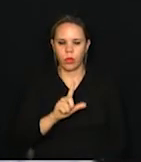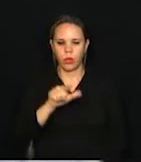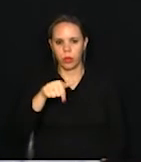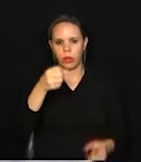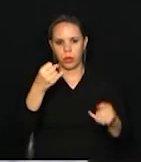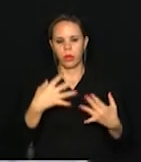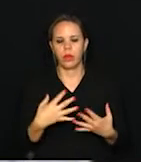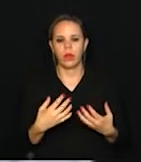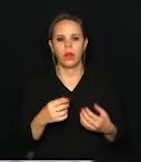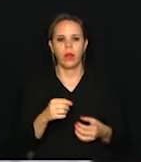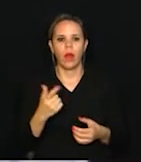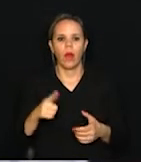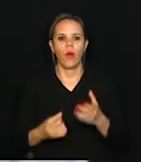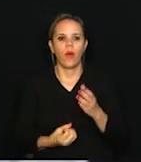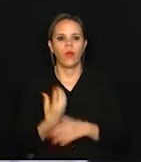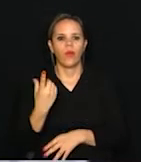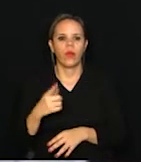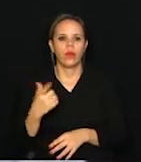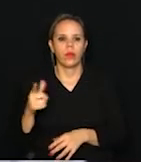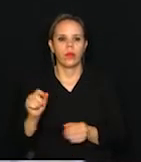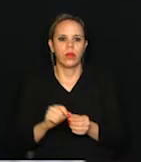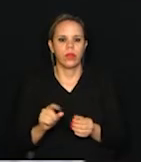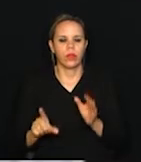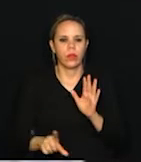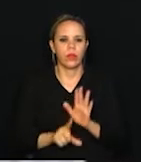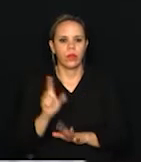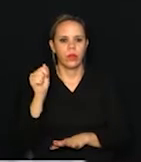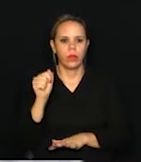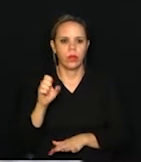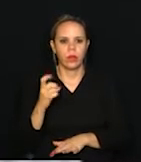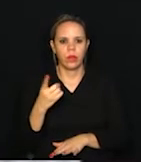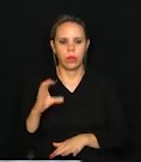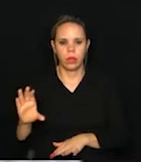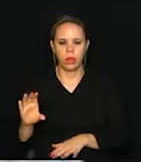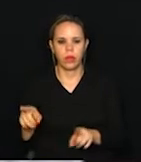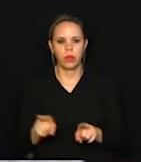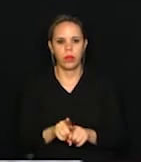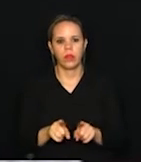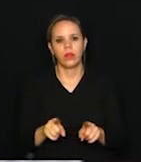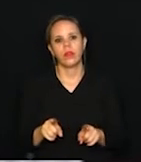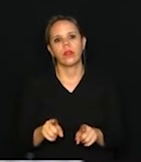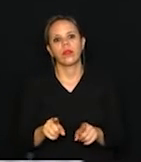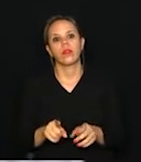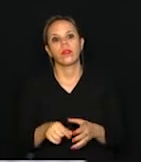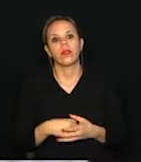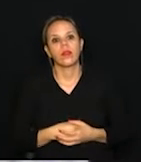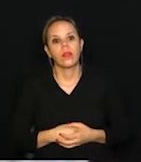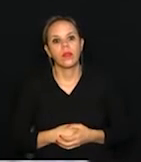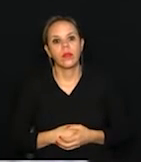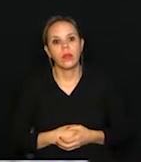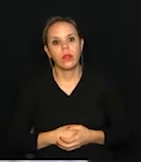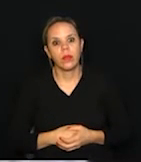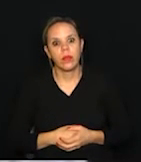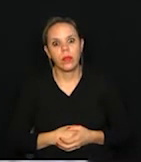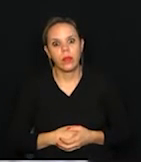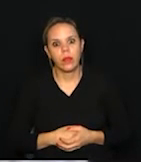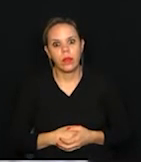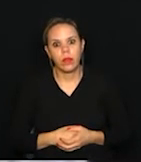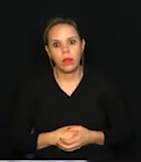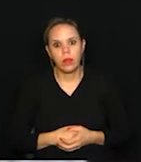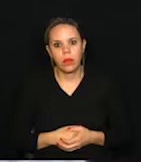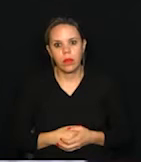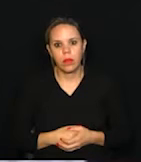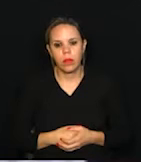explicar de onde vêm as outras fontes de renda da INDEC, além das multas, além da Zona Azul. E também a